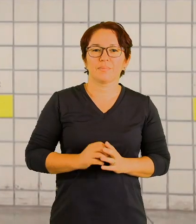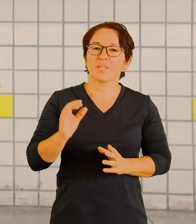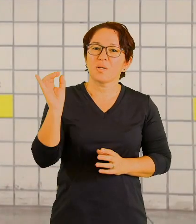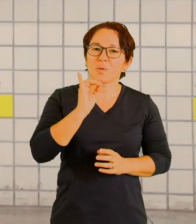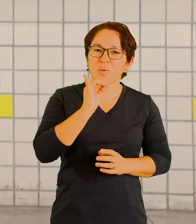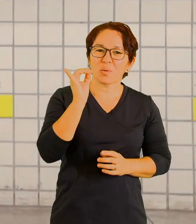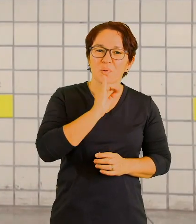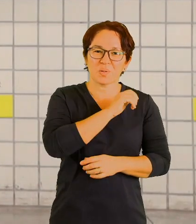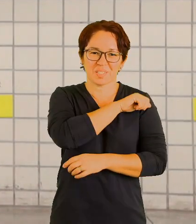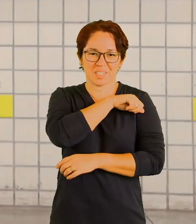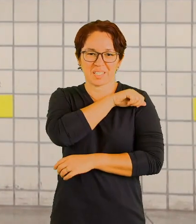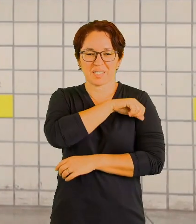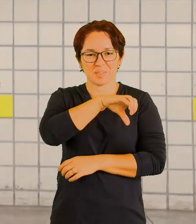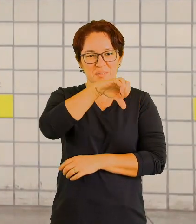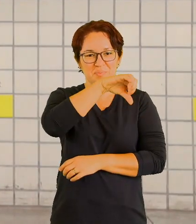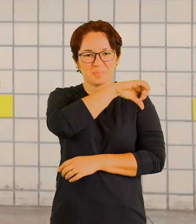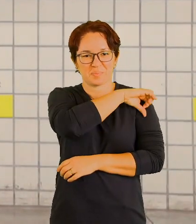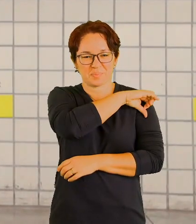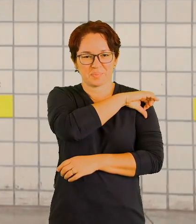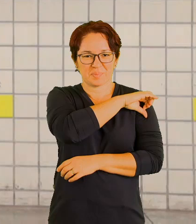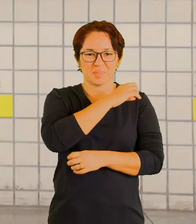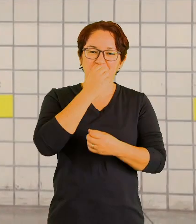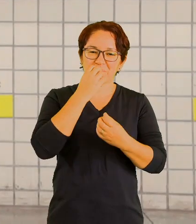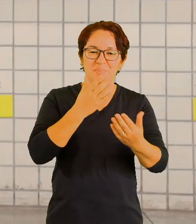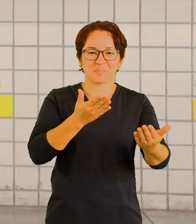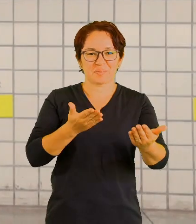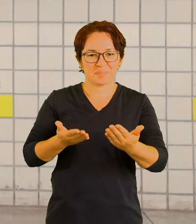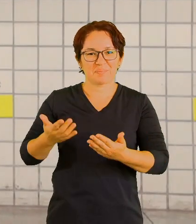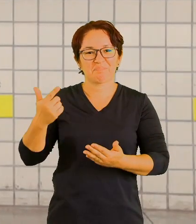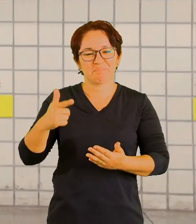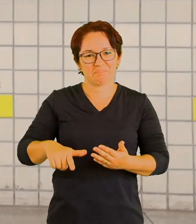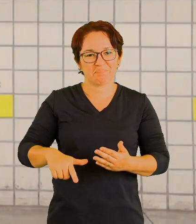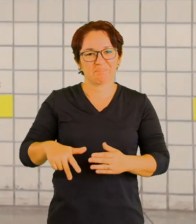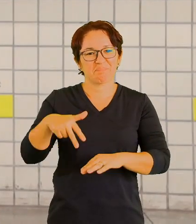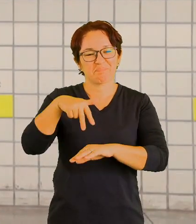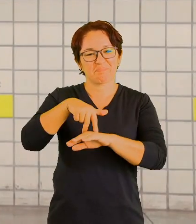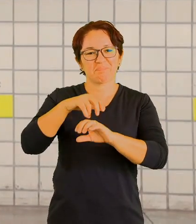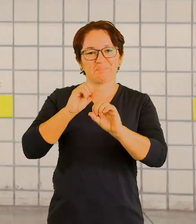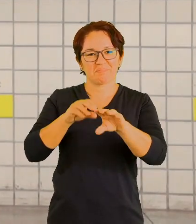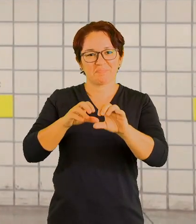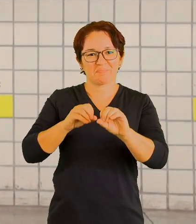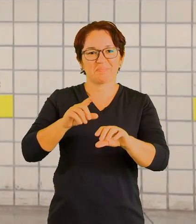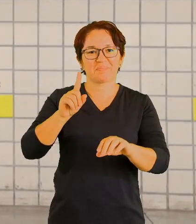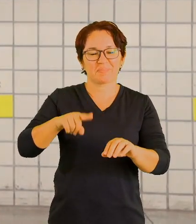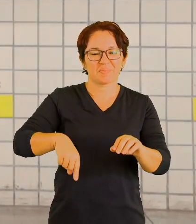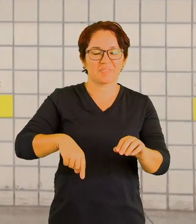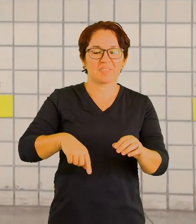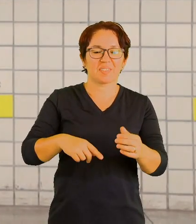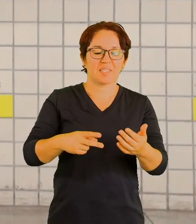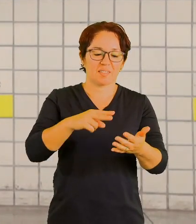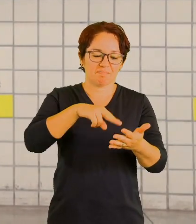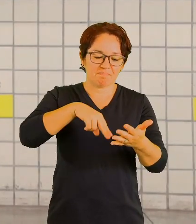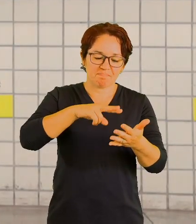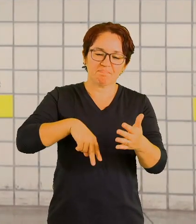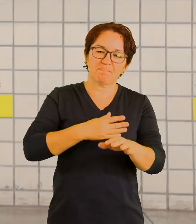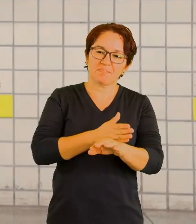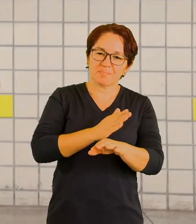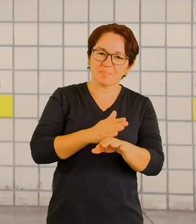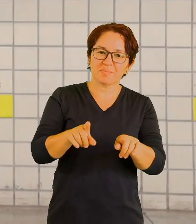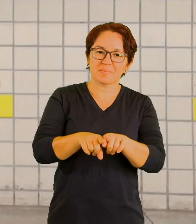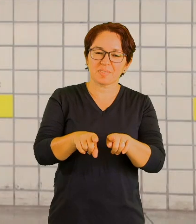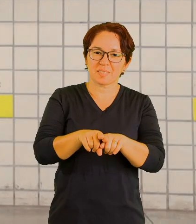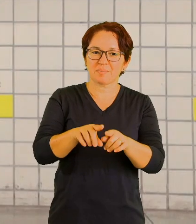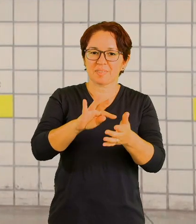Olá, estudantes do nono ano, sejam bem-vindos a mais uma aula de práticas de leitura e produção textual. Como